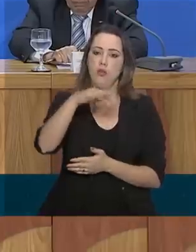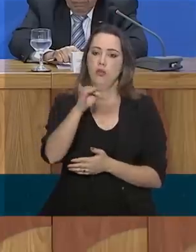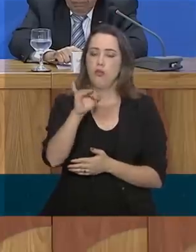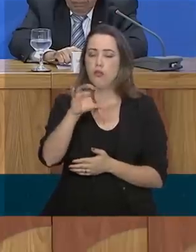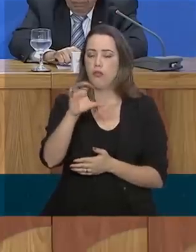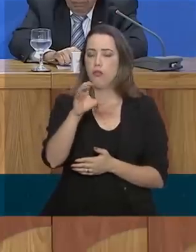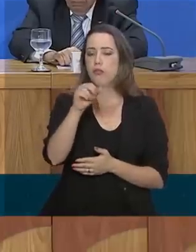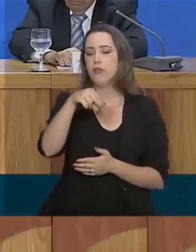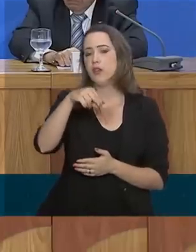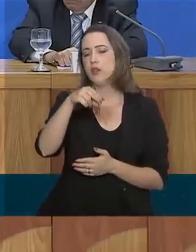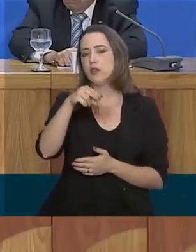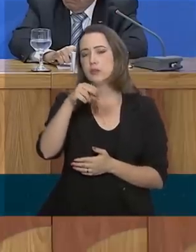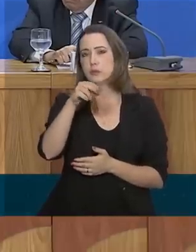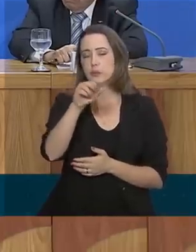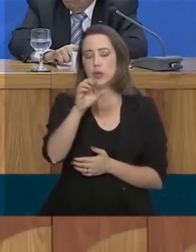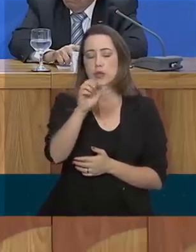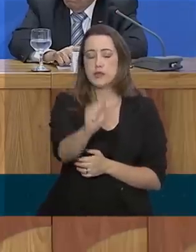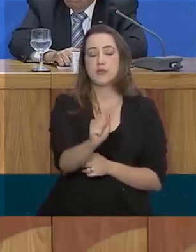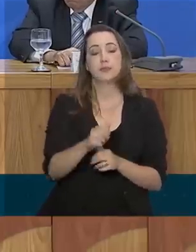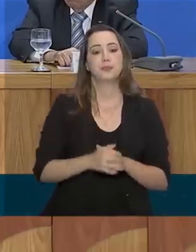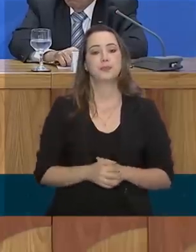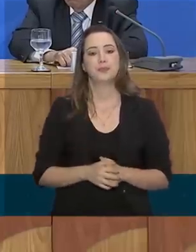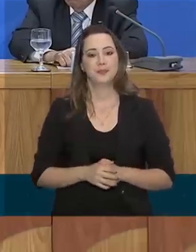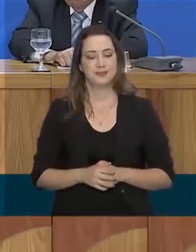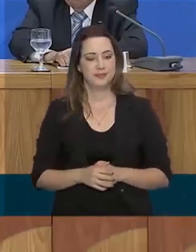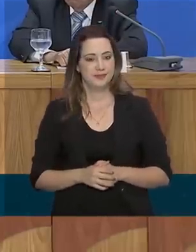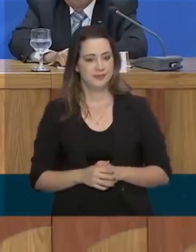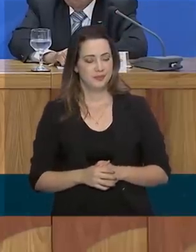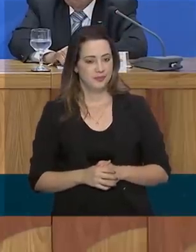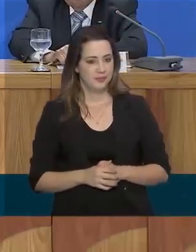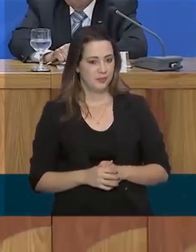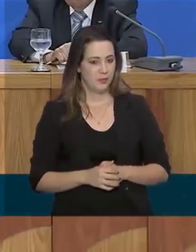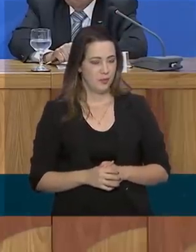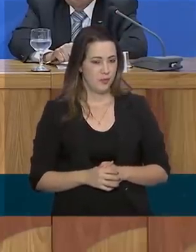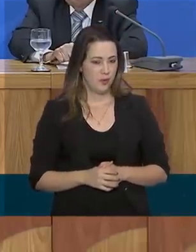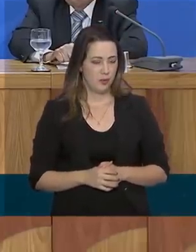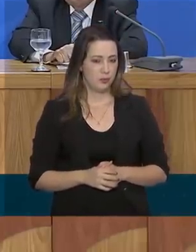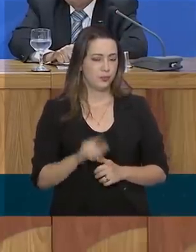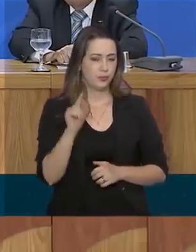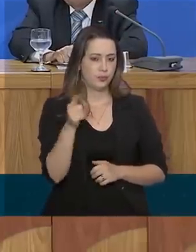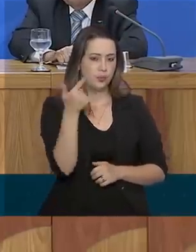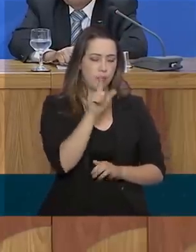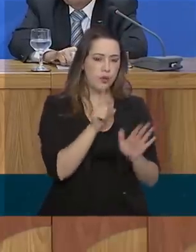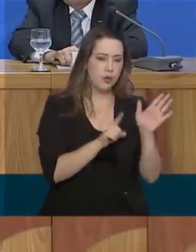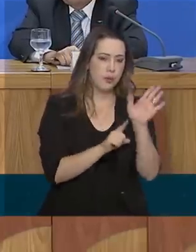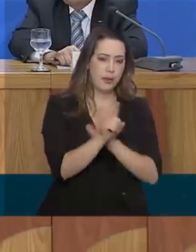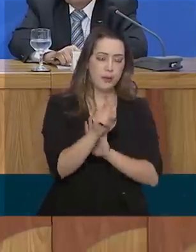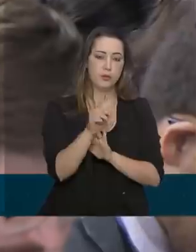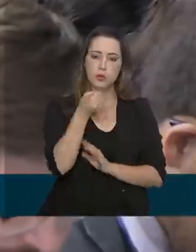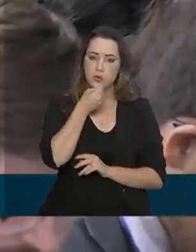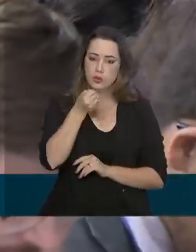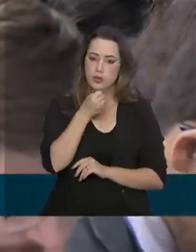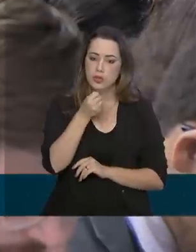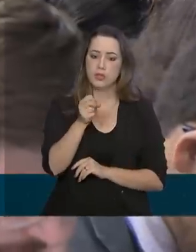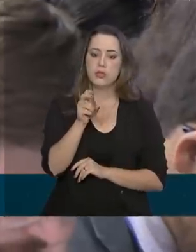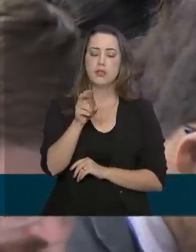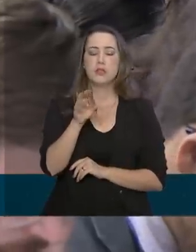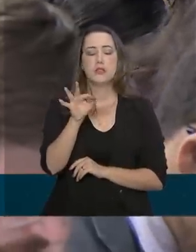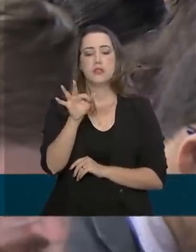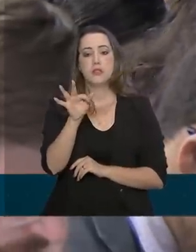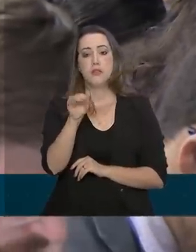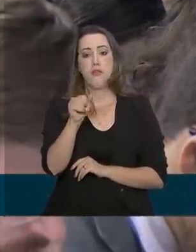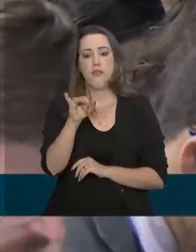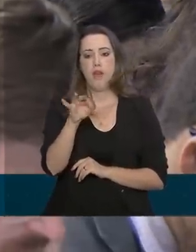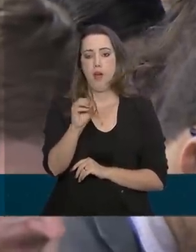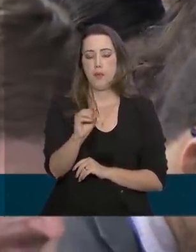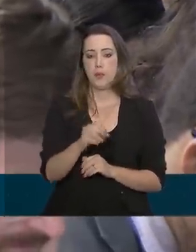próxima pergunta jornalista fábio mura caua jornal valor econômico boa tarde é presidente e